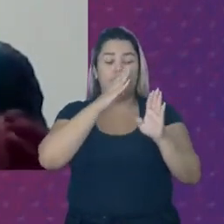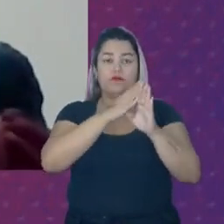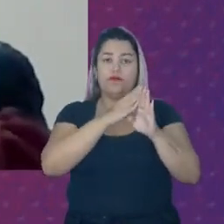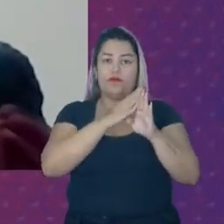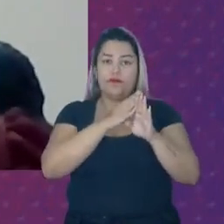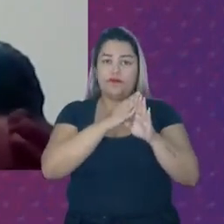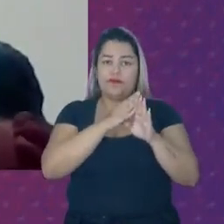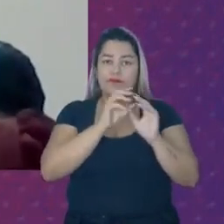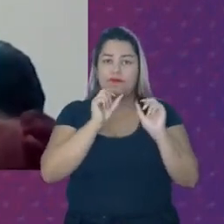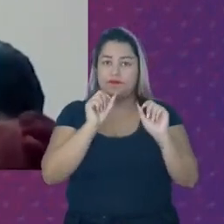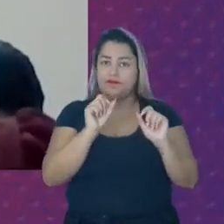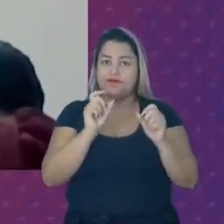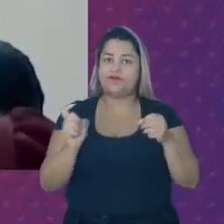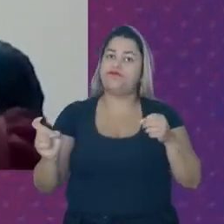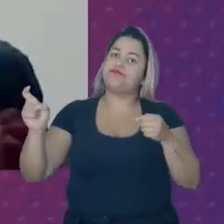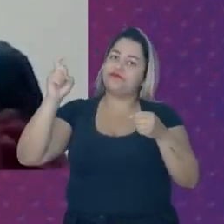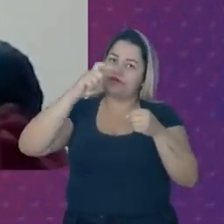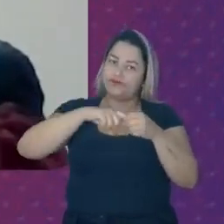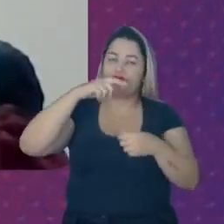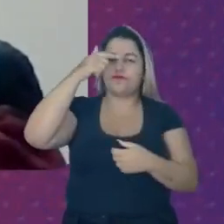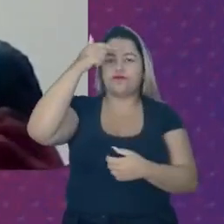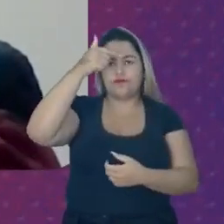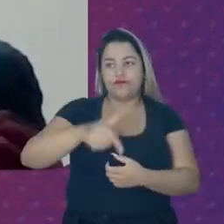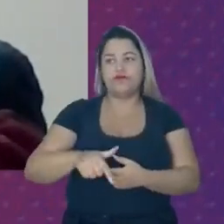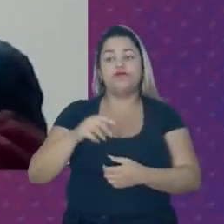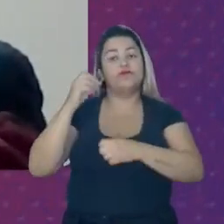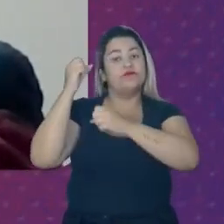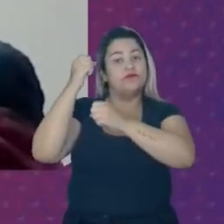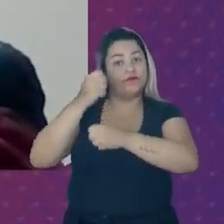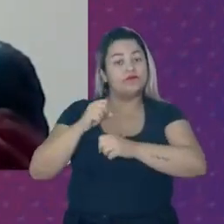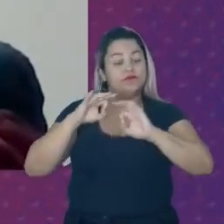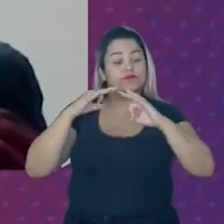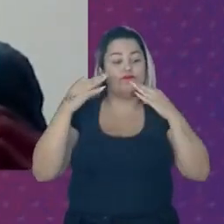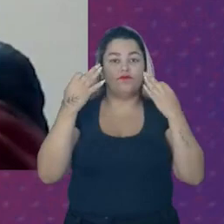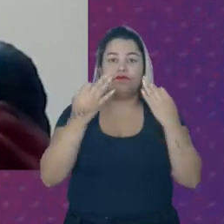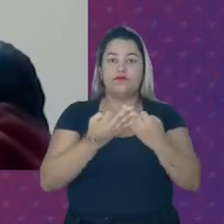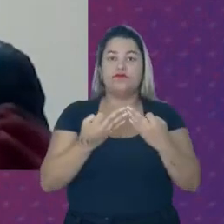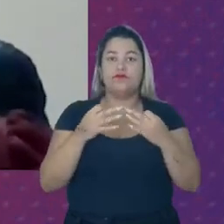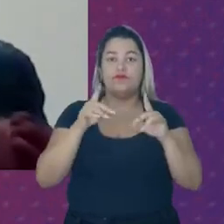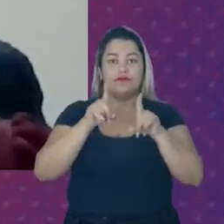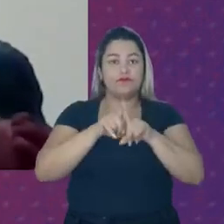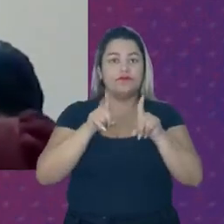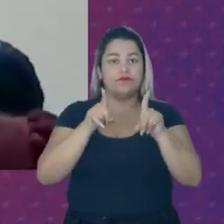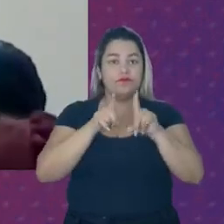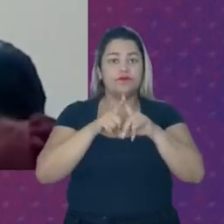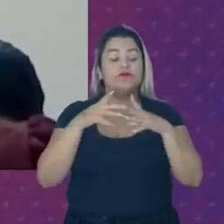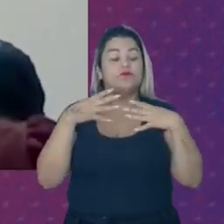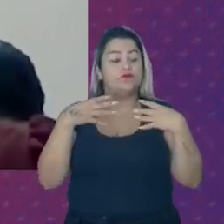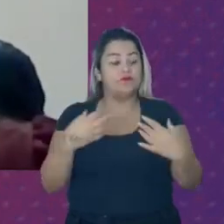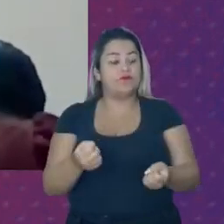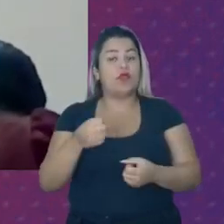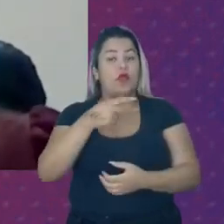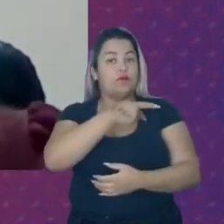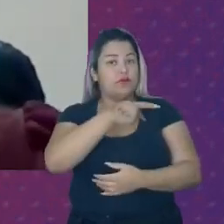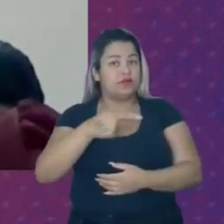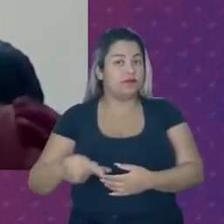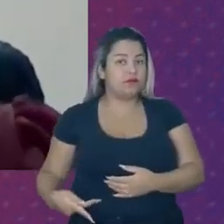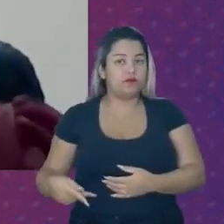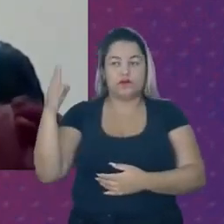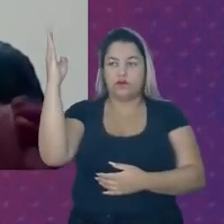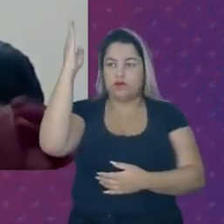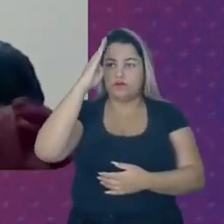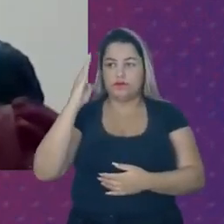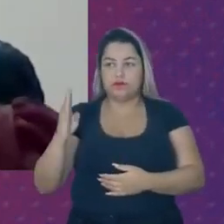programa que voltou novamente a se chamar Bolsa Família, agora a partir do momento em que ele assume a presidência do Brasil.